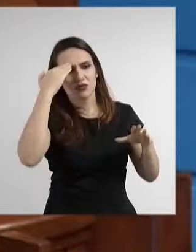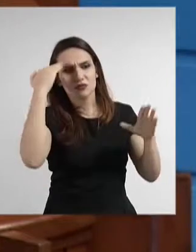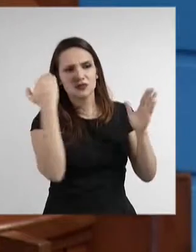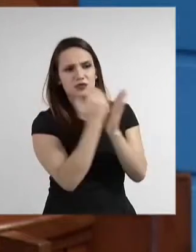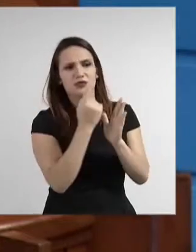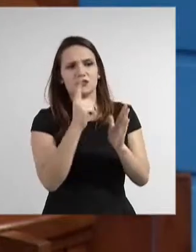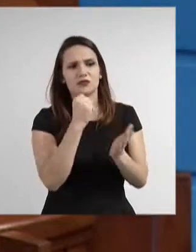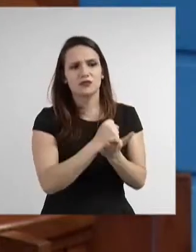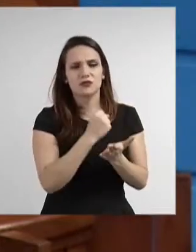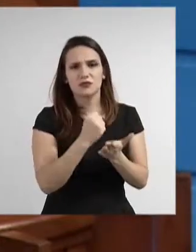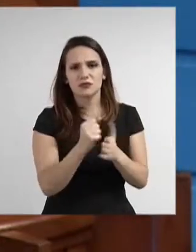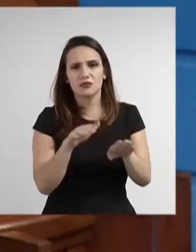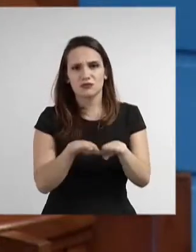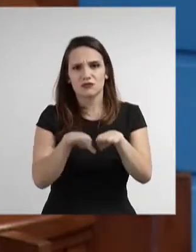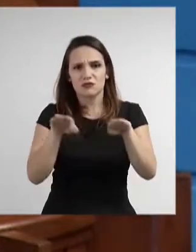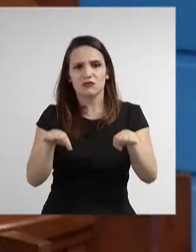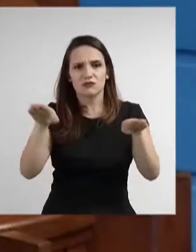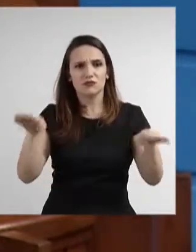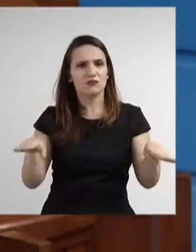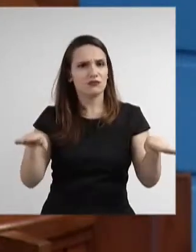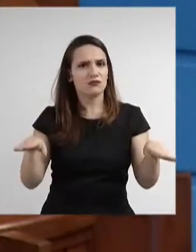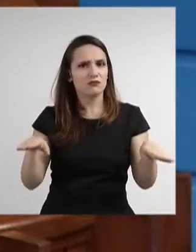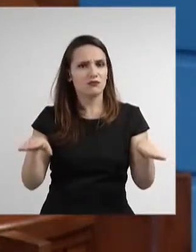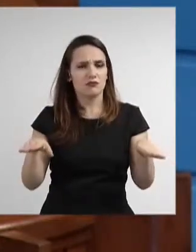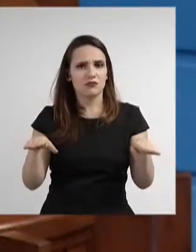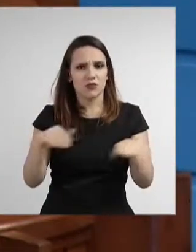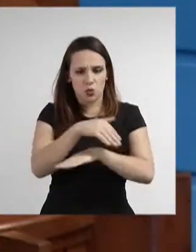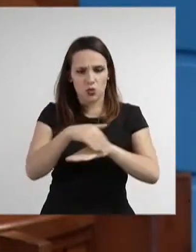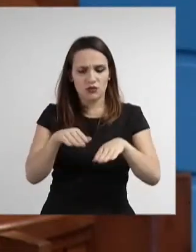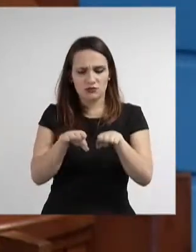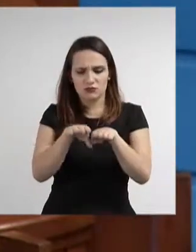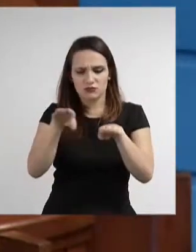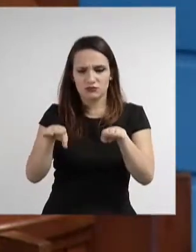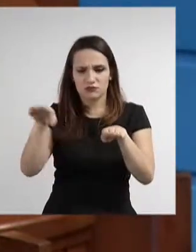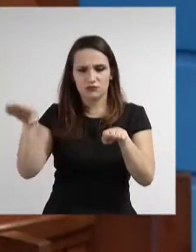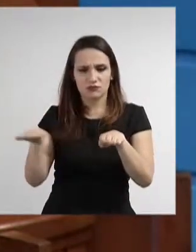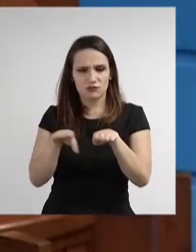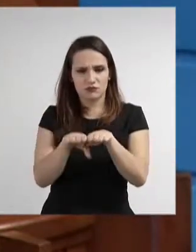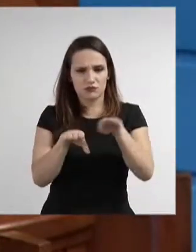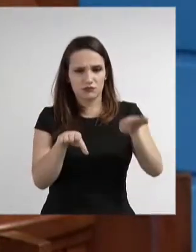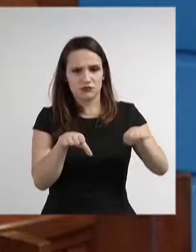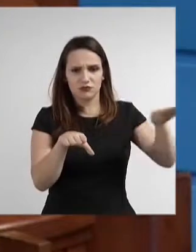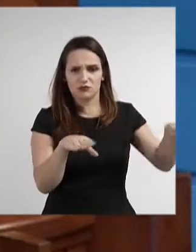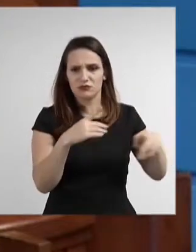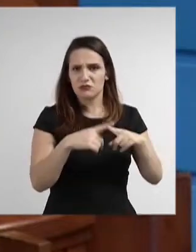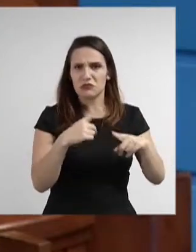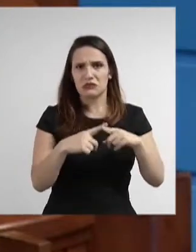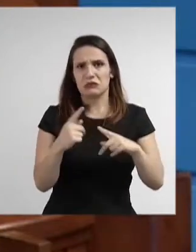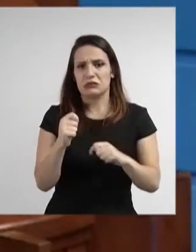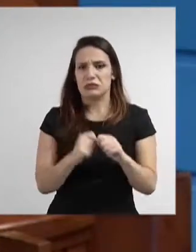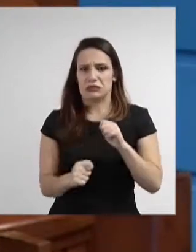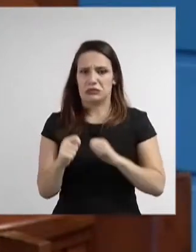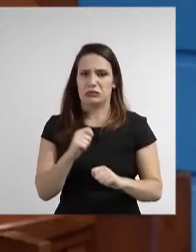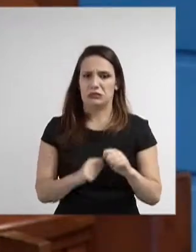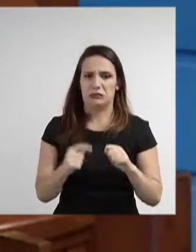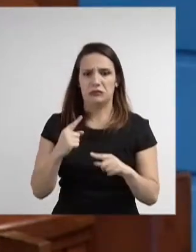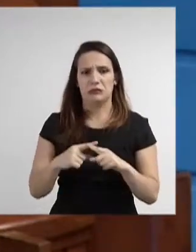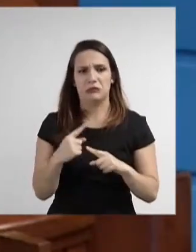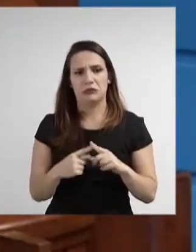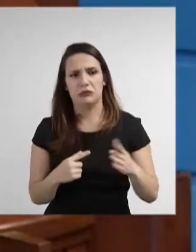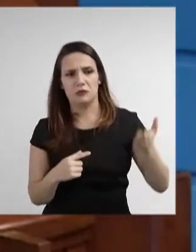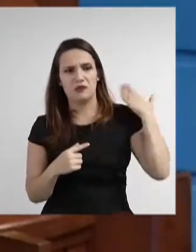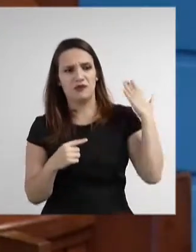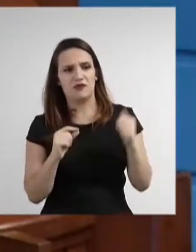de duplicação e das intervenções viárias, exatamente pela questão financeira, porque a época em que o contrato